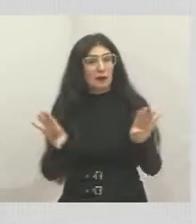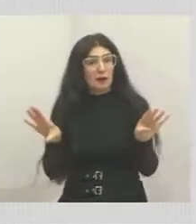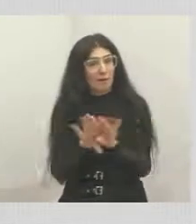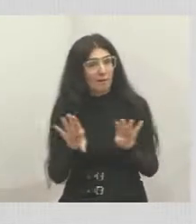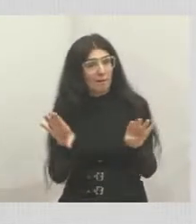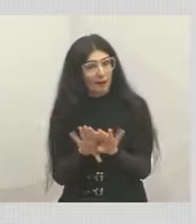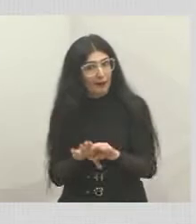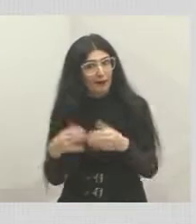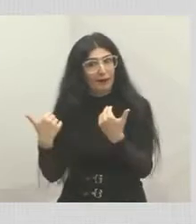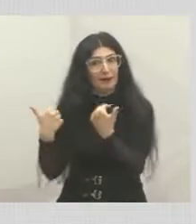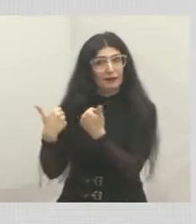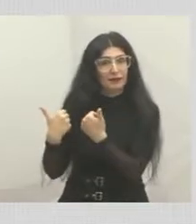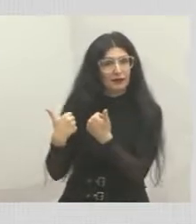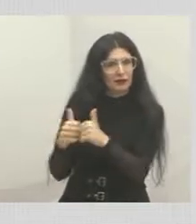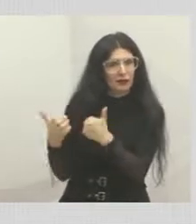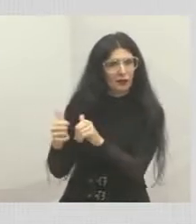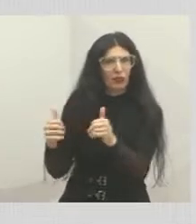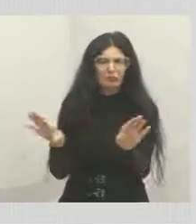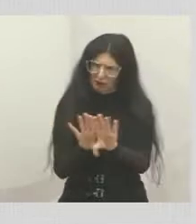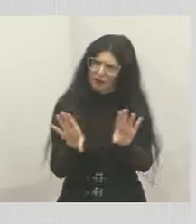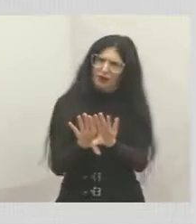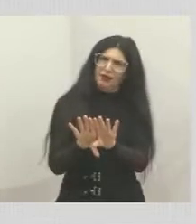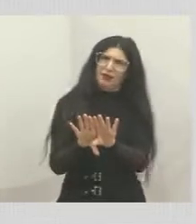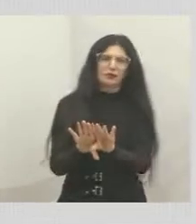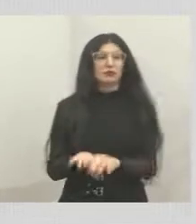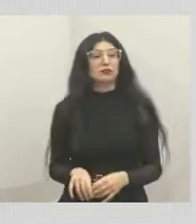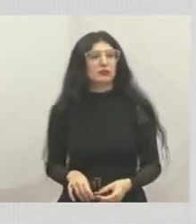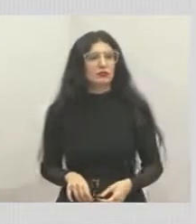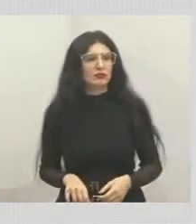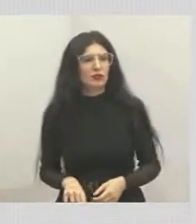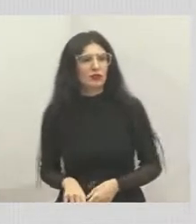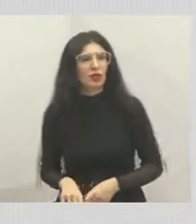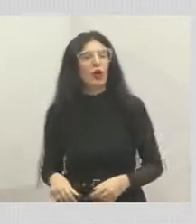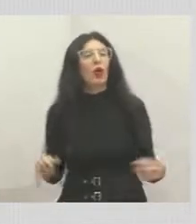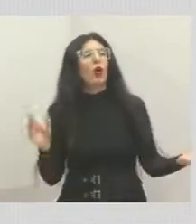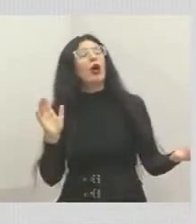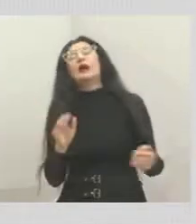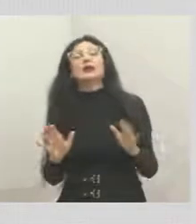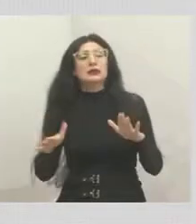urbanos, na qual tem uma meta orçamentária anual prevista de